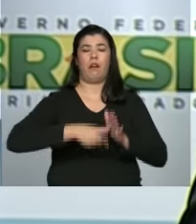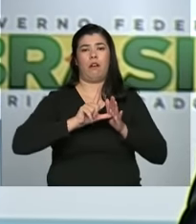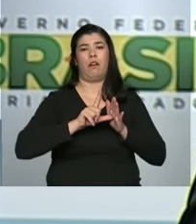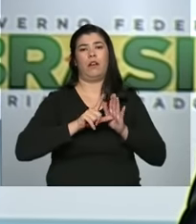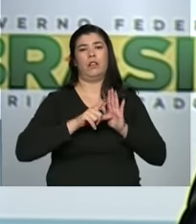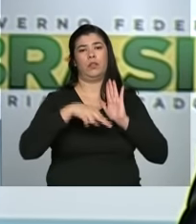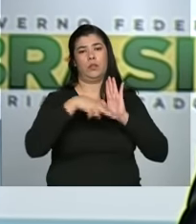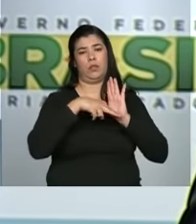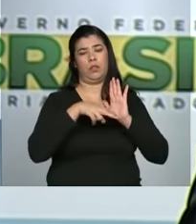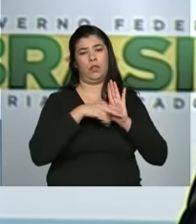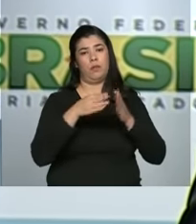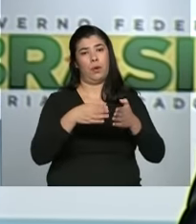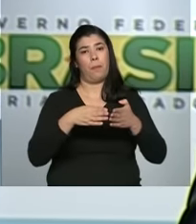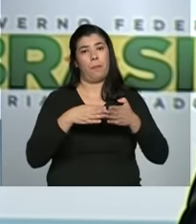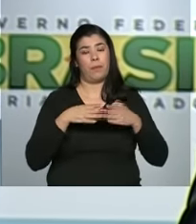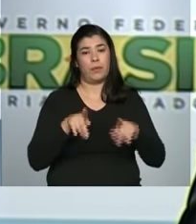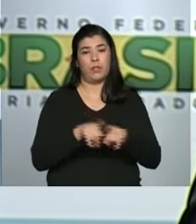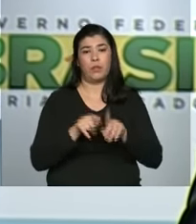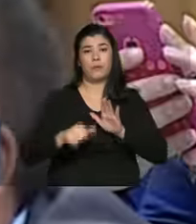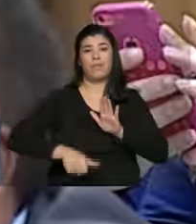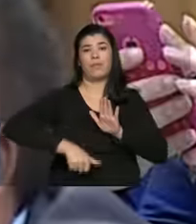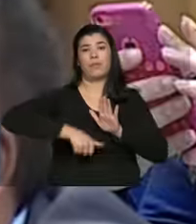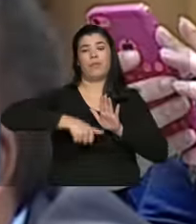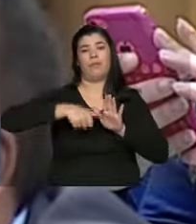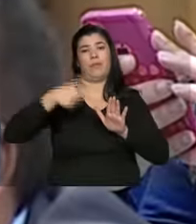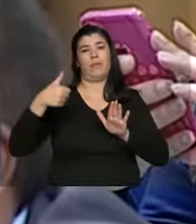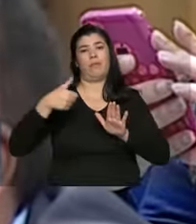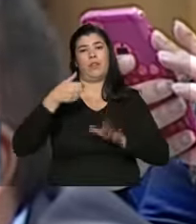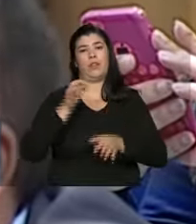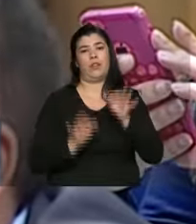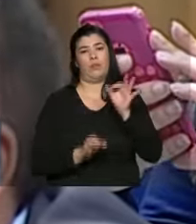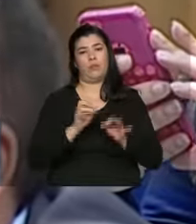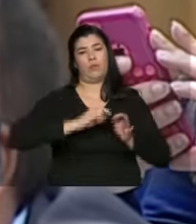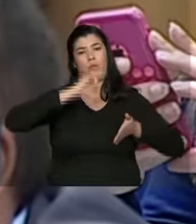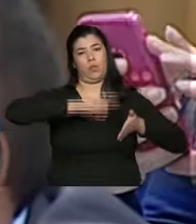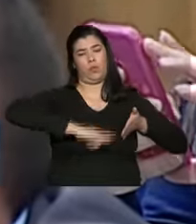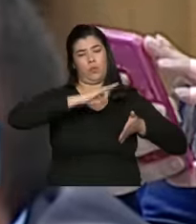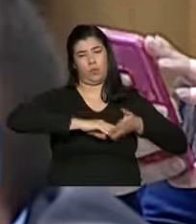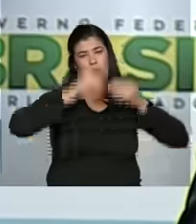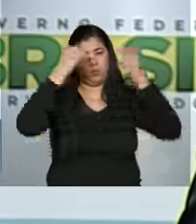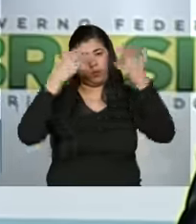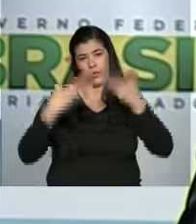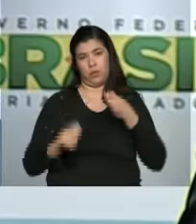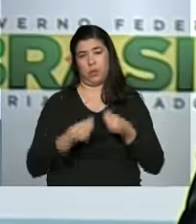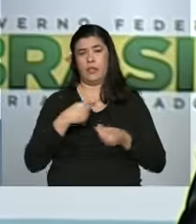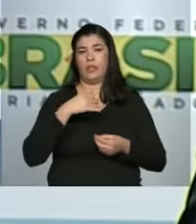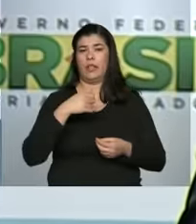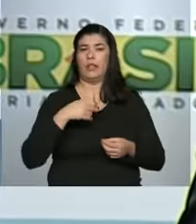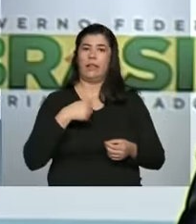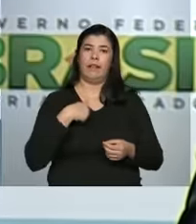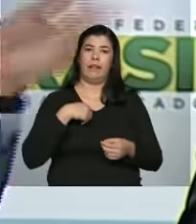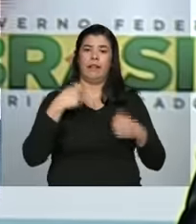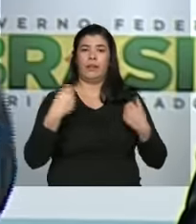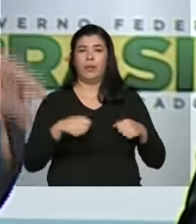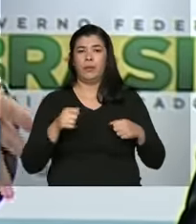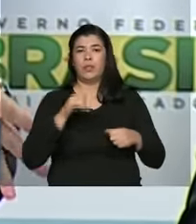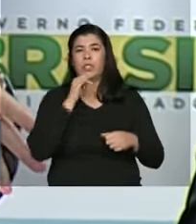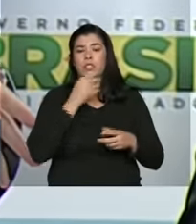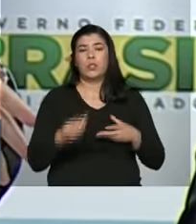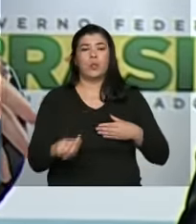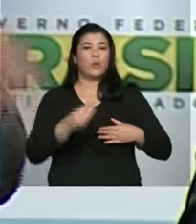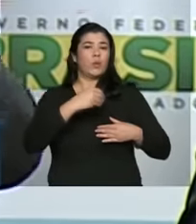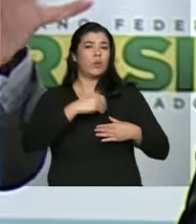terá que ser solicitada a autorização uma justificativa Então olha mas eu preciso colocar um número dist tentes a mais do que tá